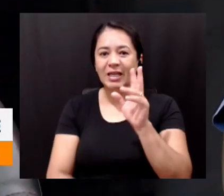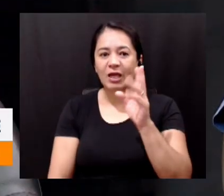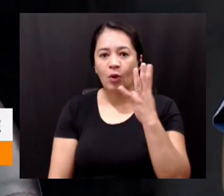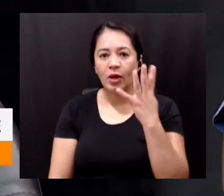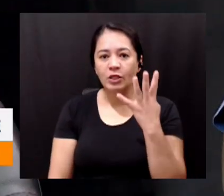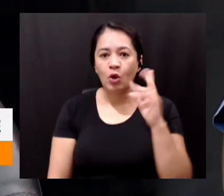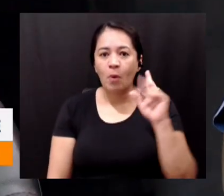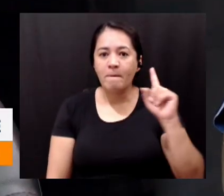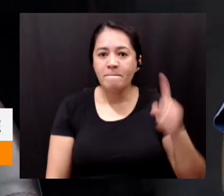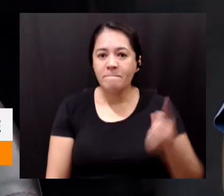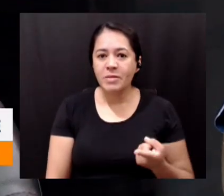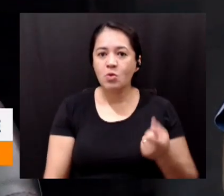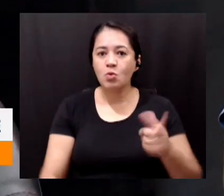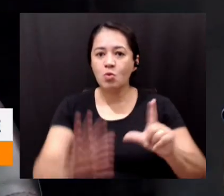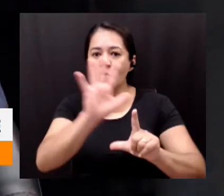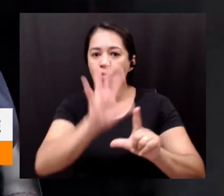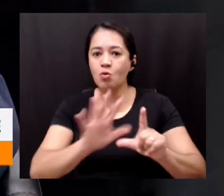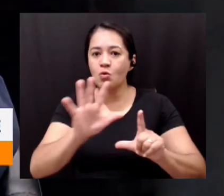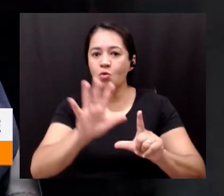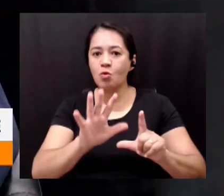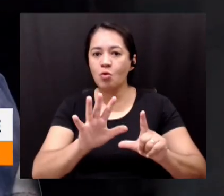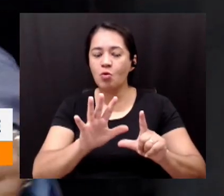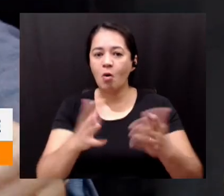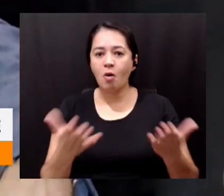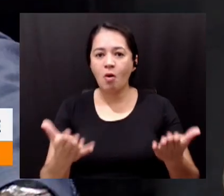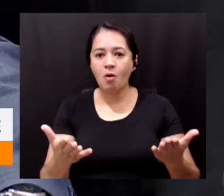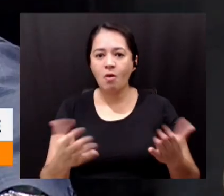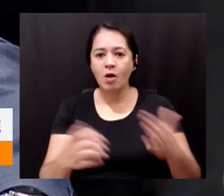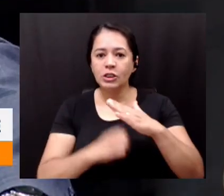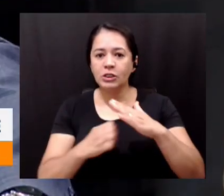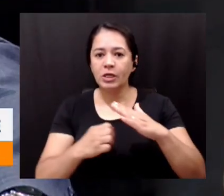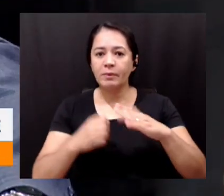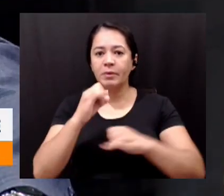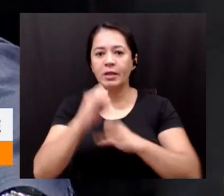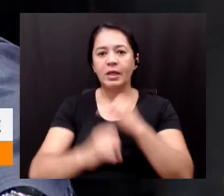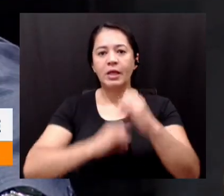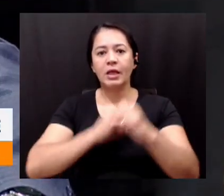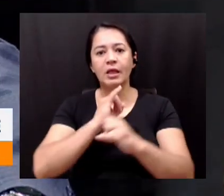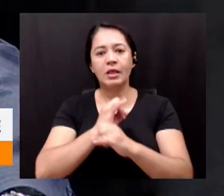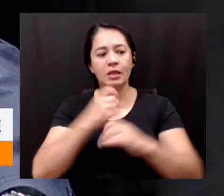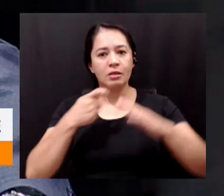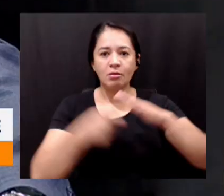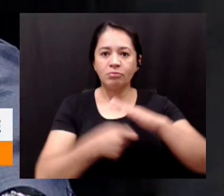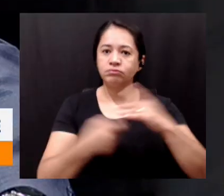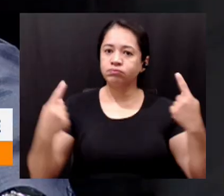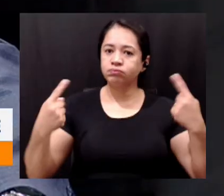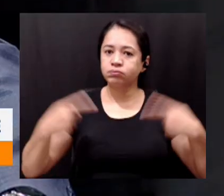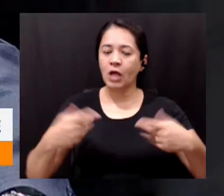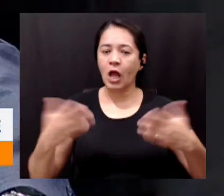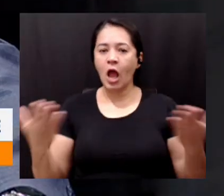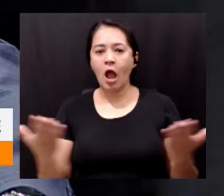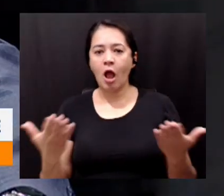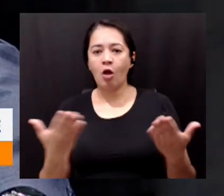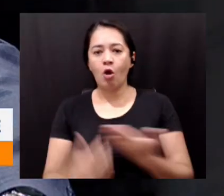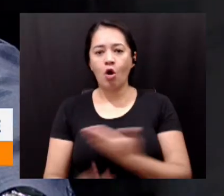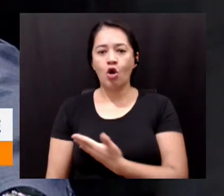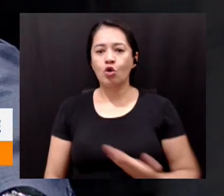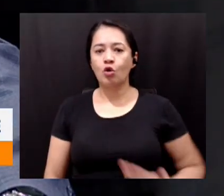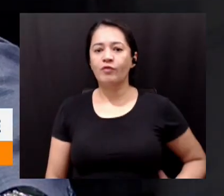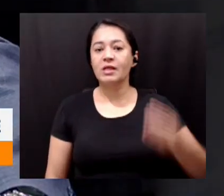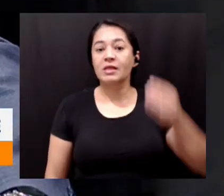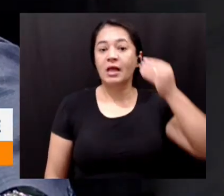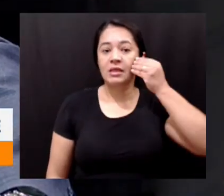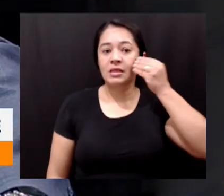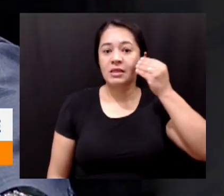plataformas de casas de apostas online. Sim. Então o governo está tentando agora fazer essa restrição com as